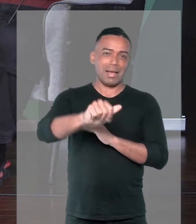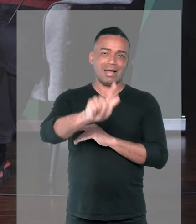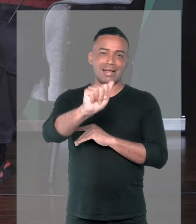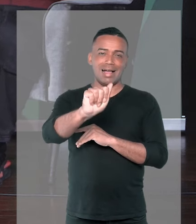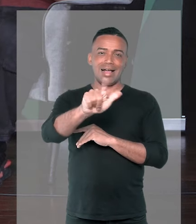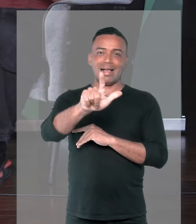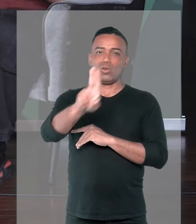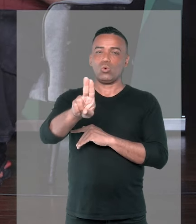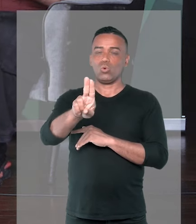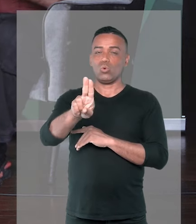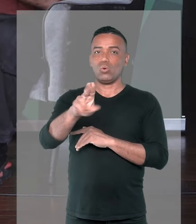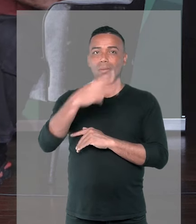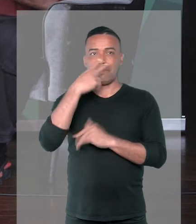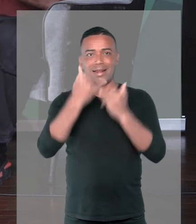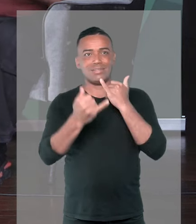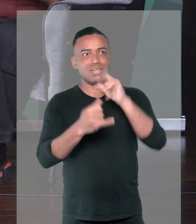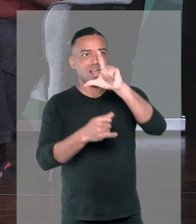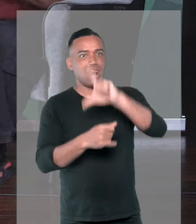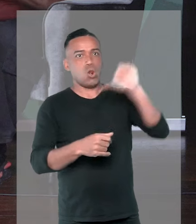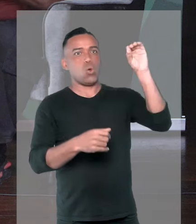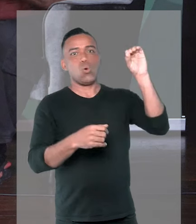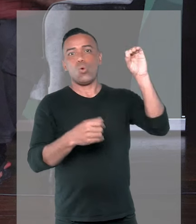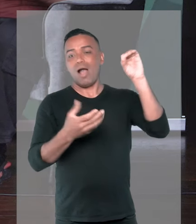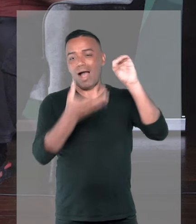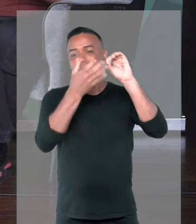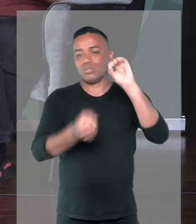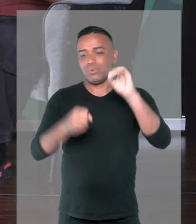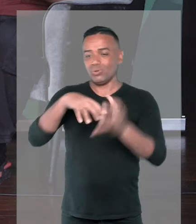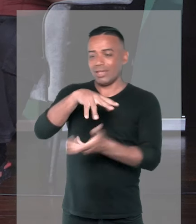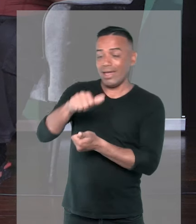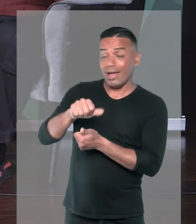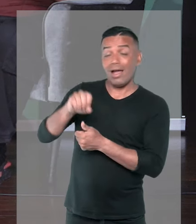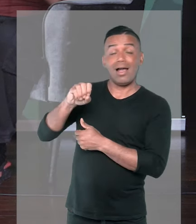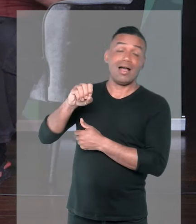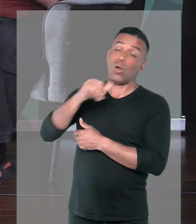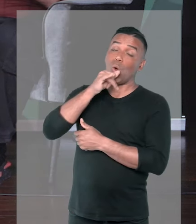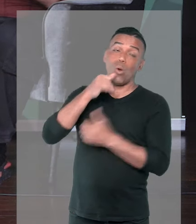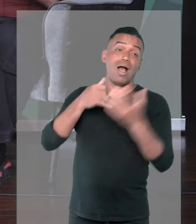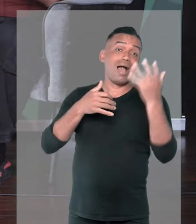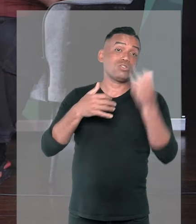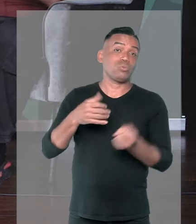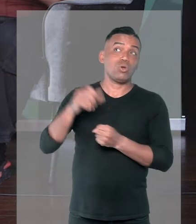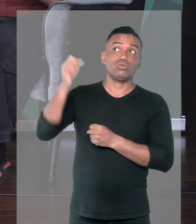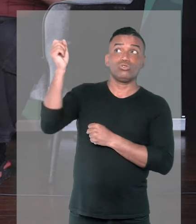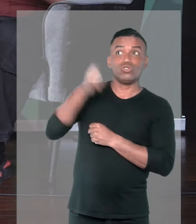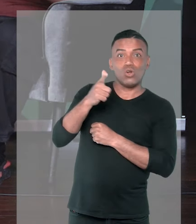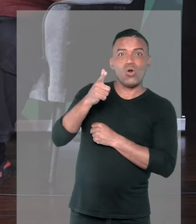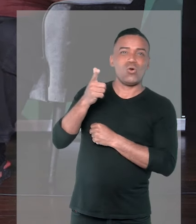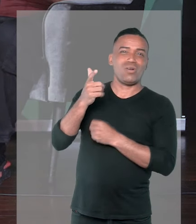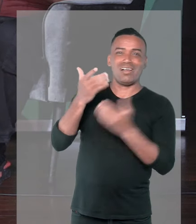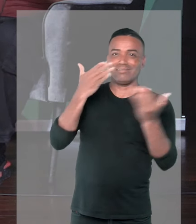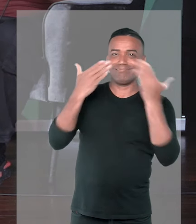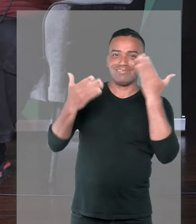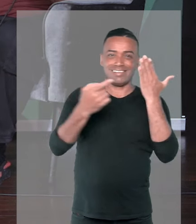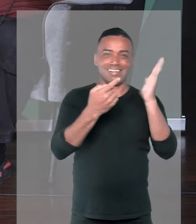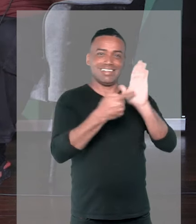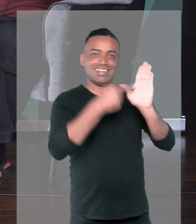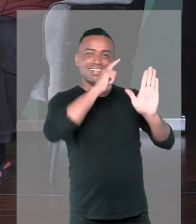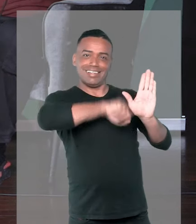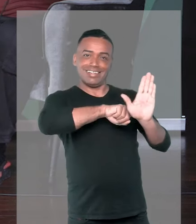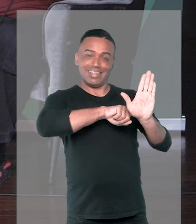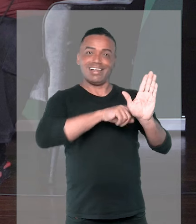lua assumiu a terra ou o sol se você quiser tá certo porque tinha a tecnologia de informação legada lá aí